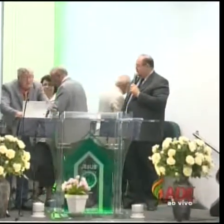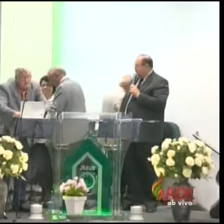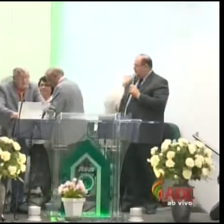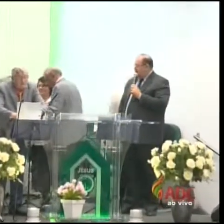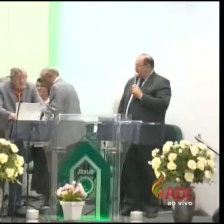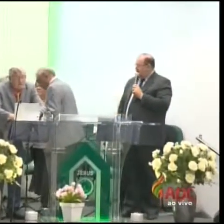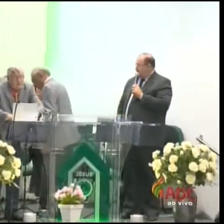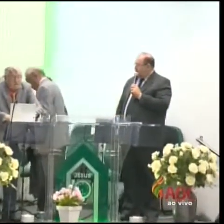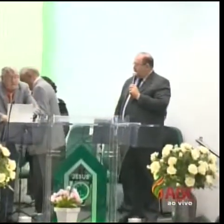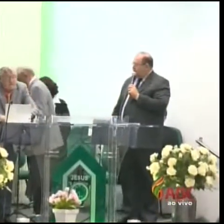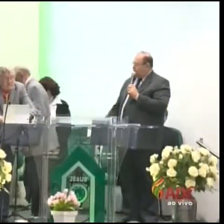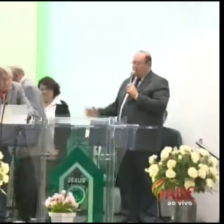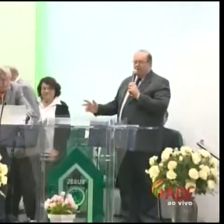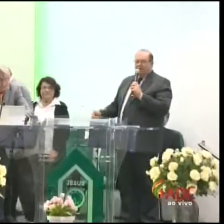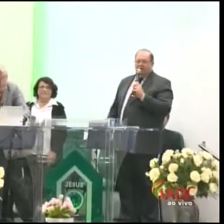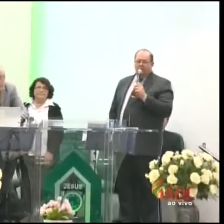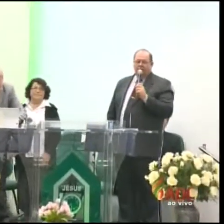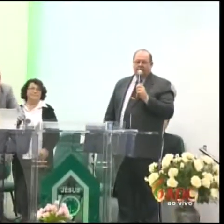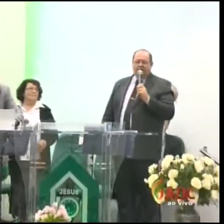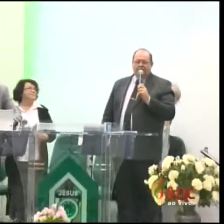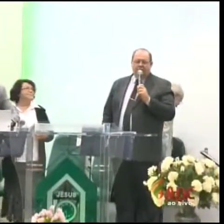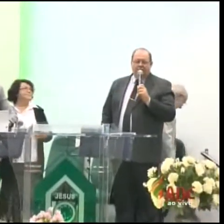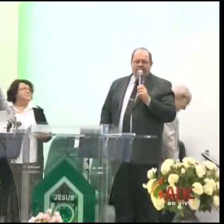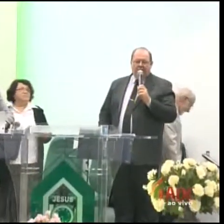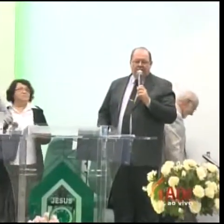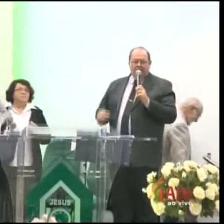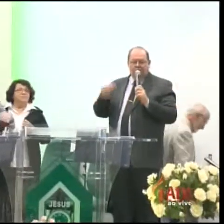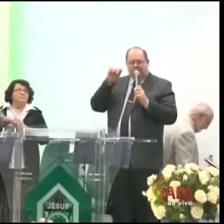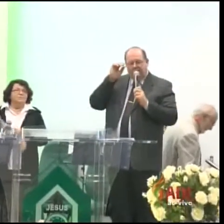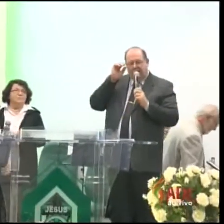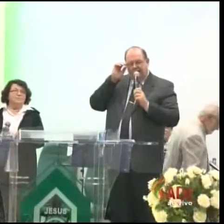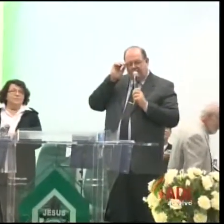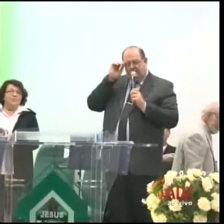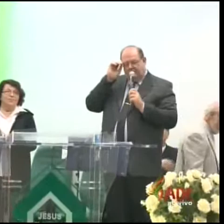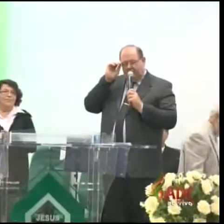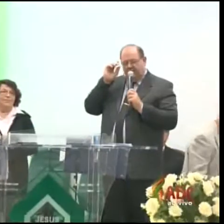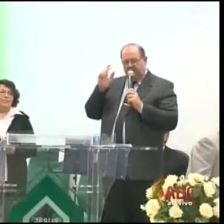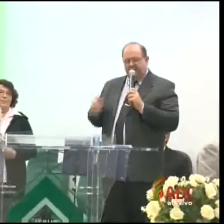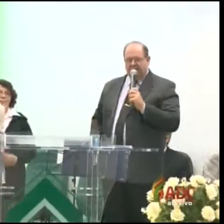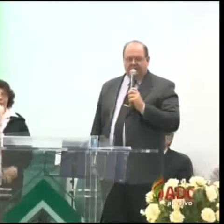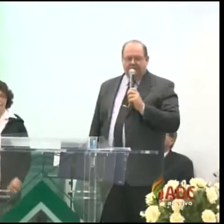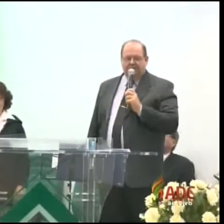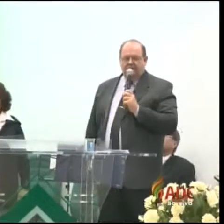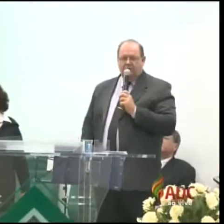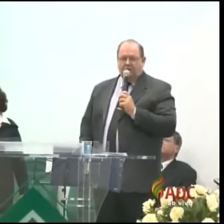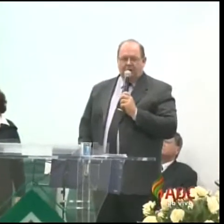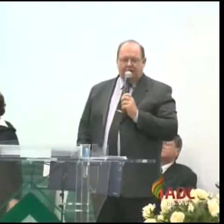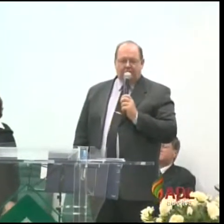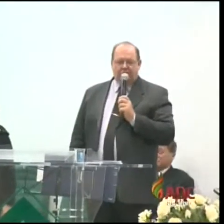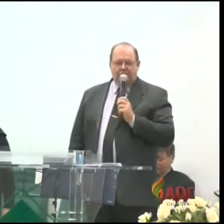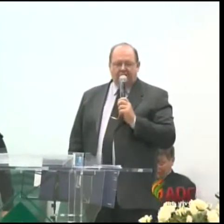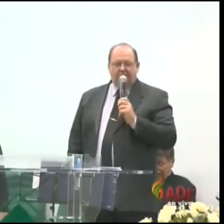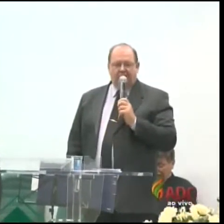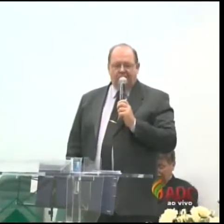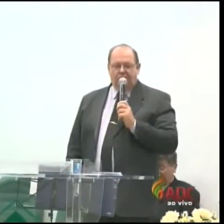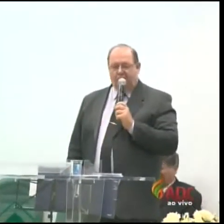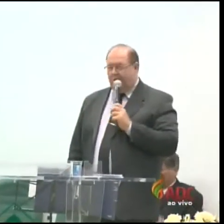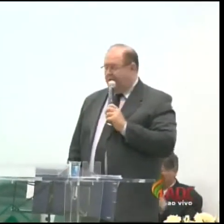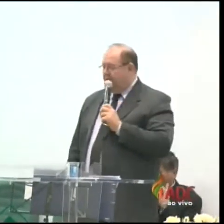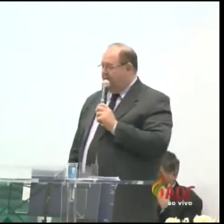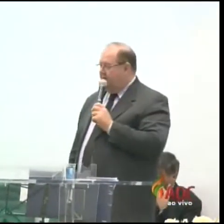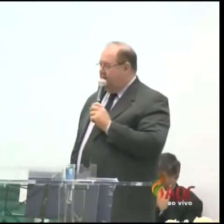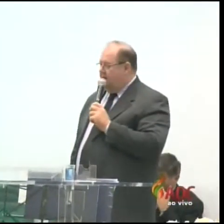anciões, todos eles com mais de 40 anos de casados, dois deles acima de 50 anos de